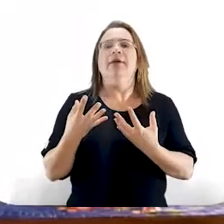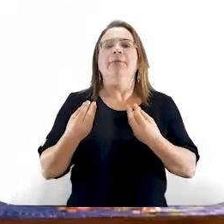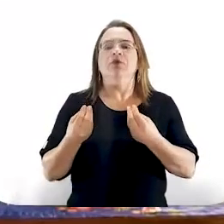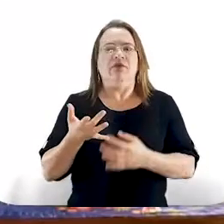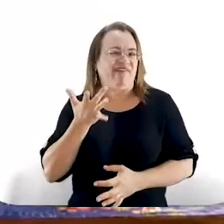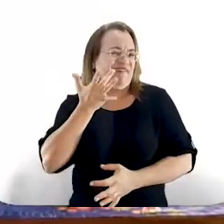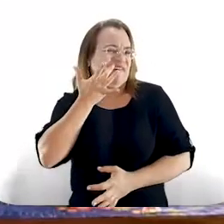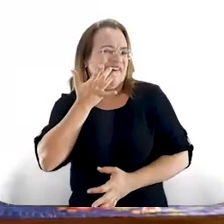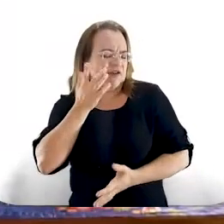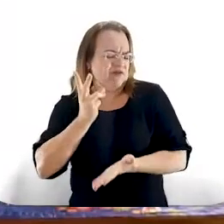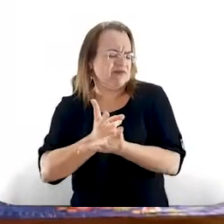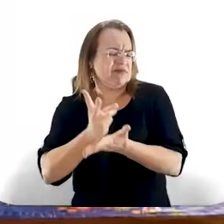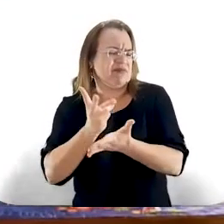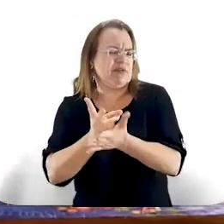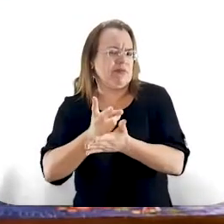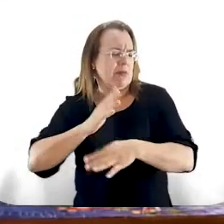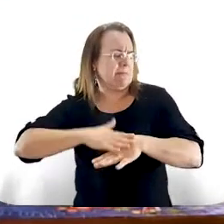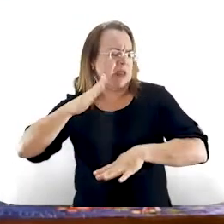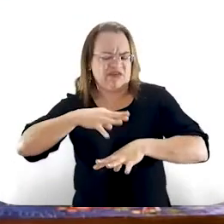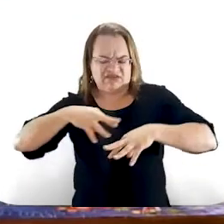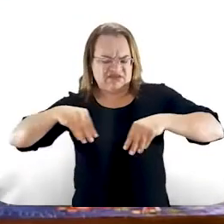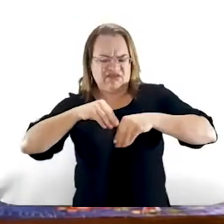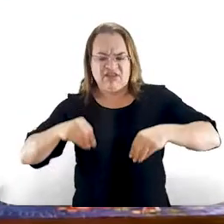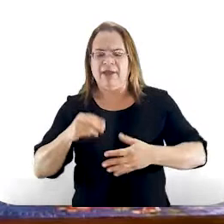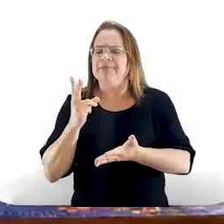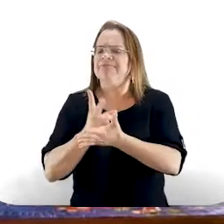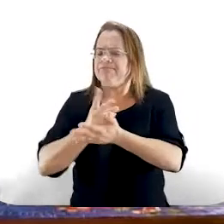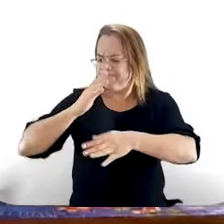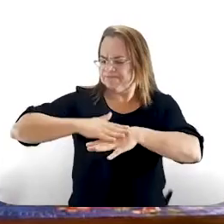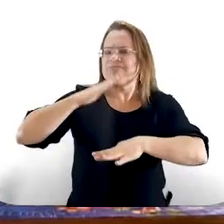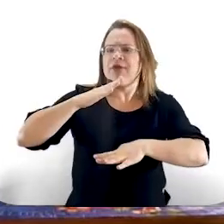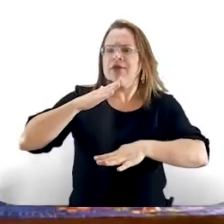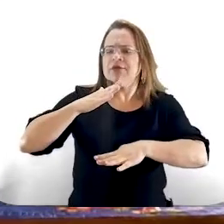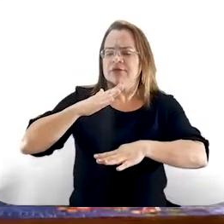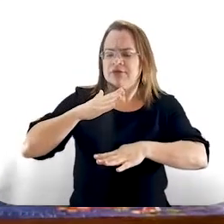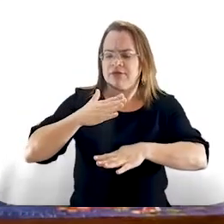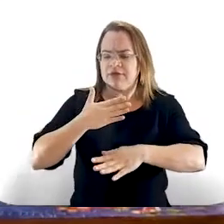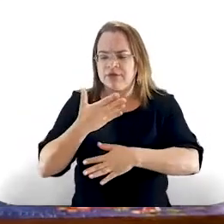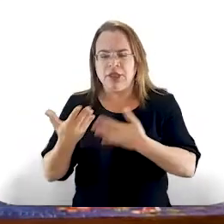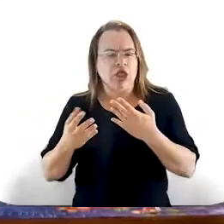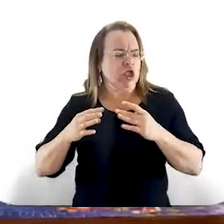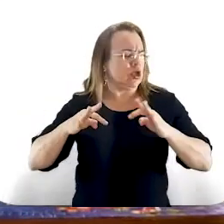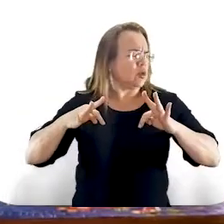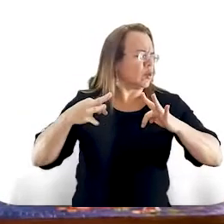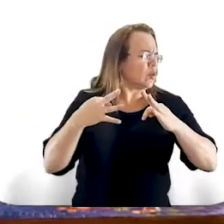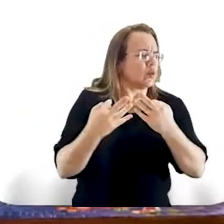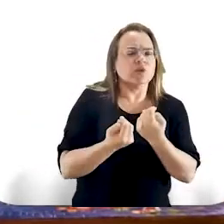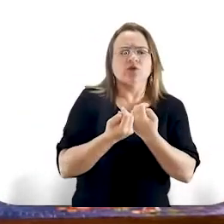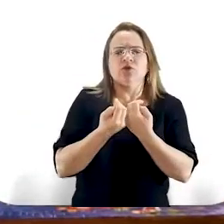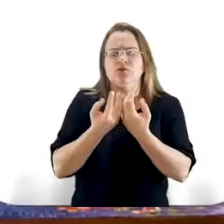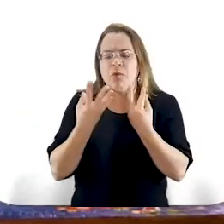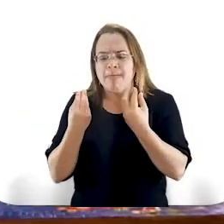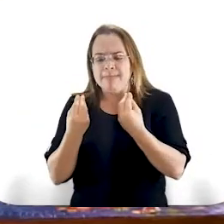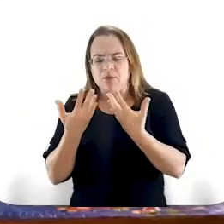Ouro, sempre mais. Terras, sempre mais. Criados, o tanto quanto